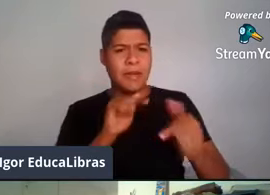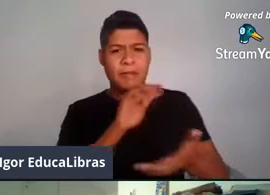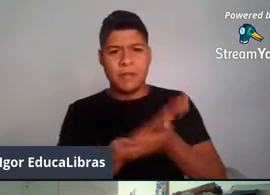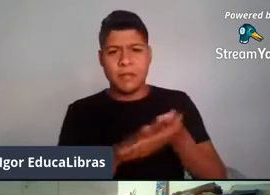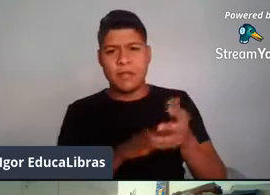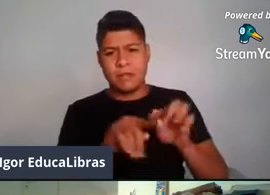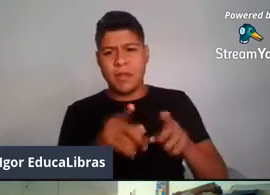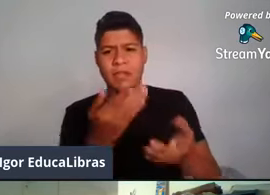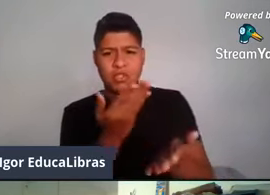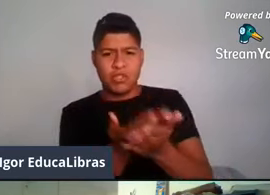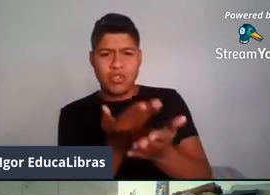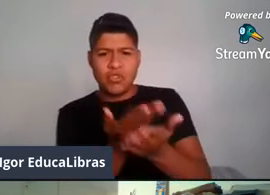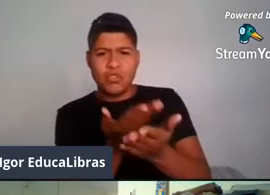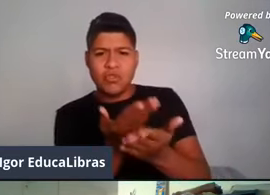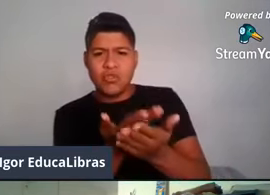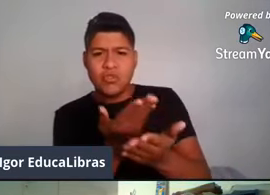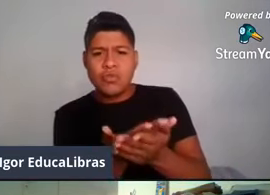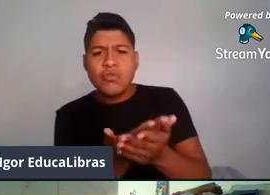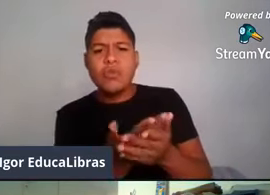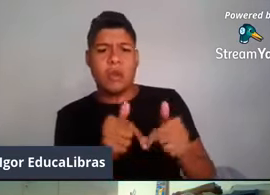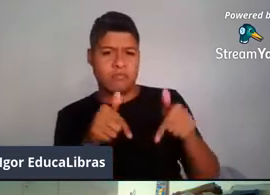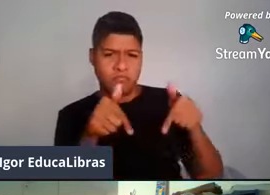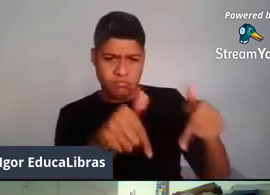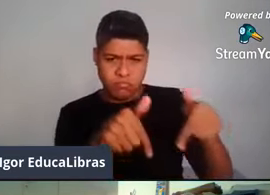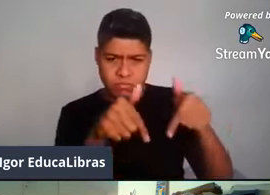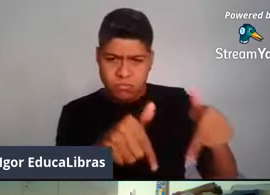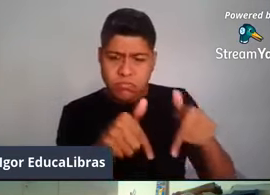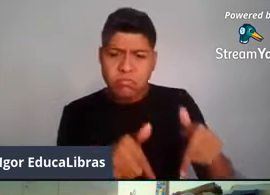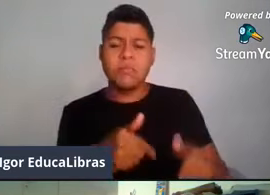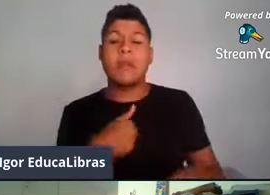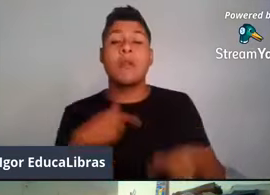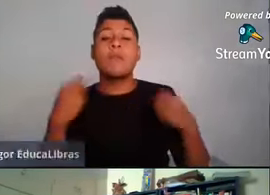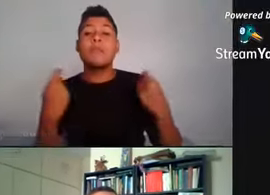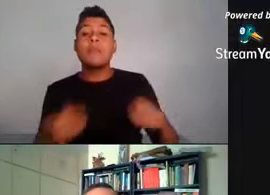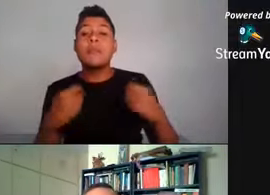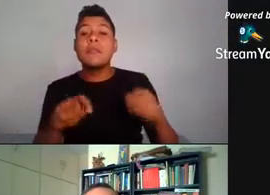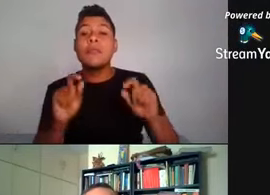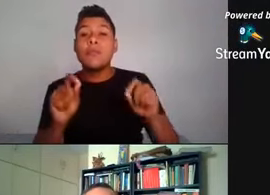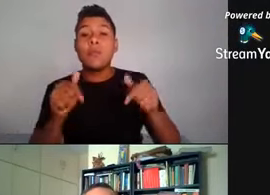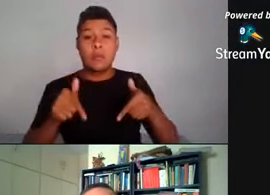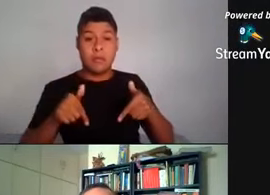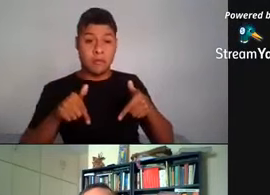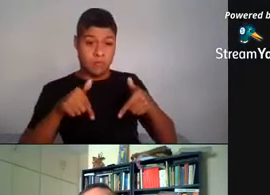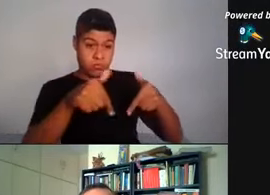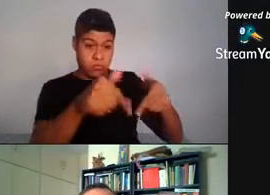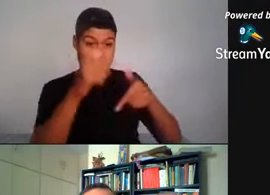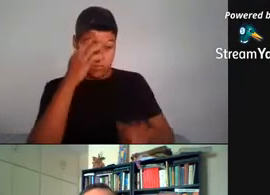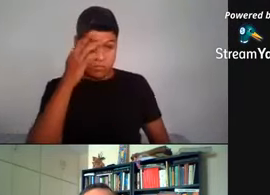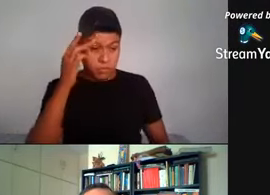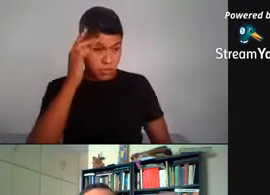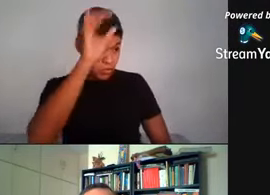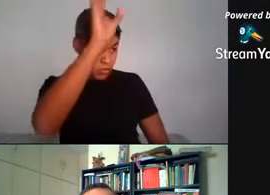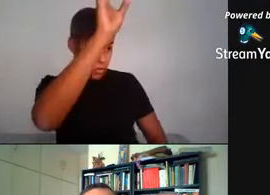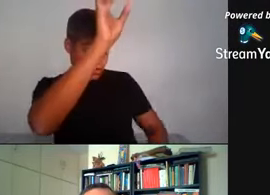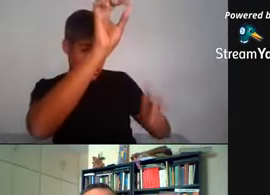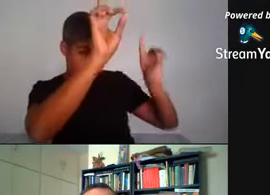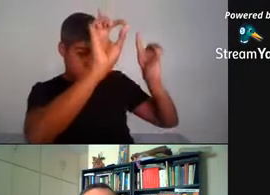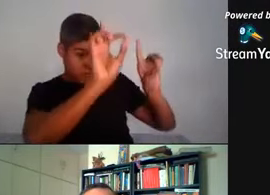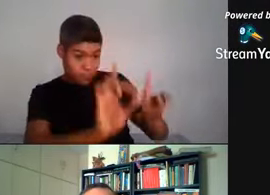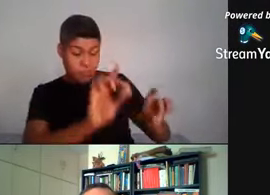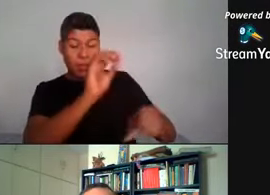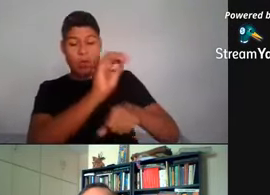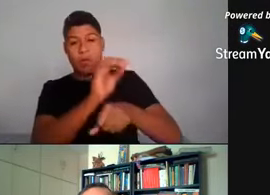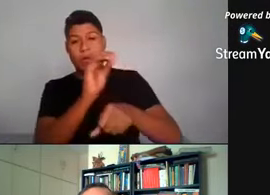estudar, vou me dedicar, afinal, se eu tenho que defender os direitos do cidadão e da cidadã, eu vou cuidar disso também. E a